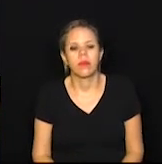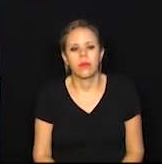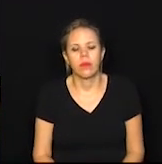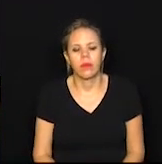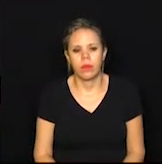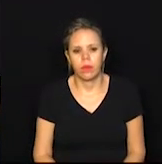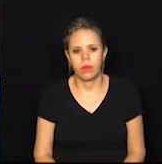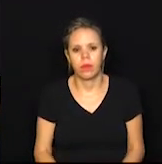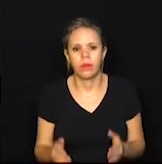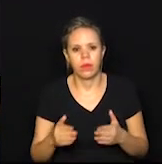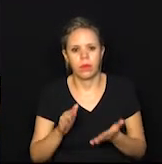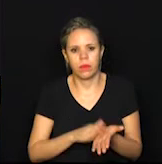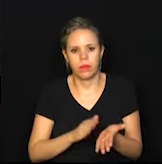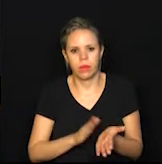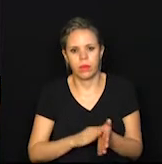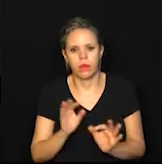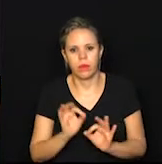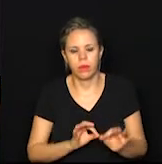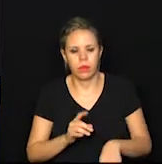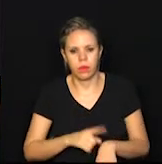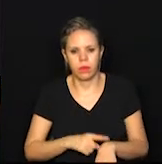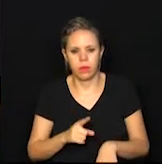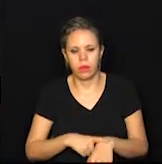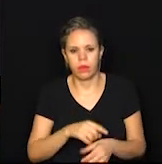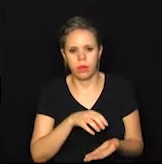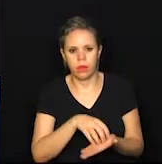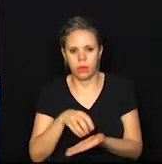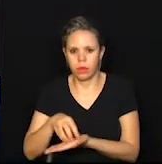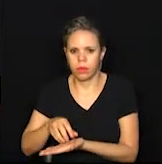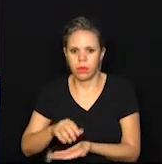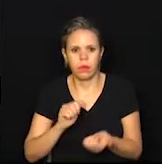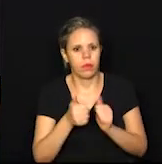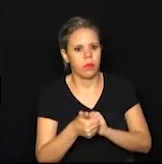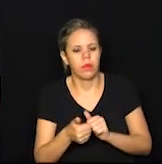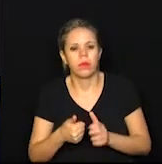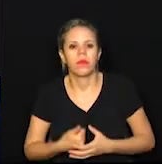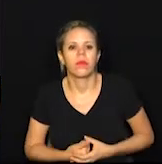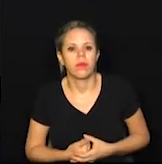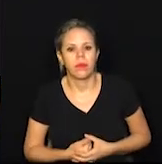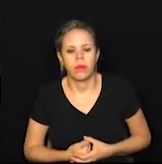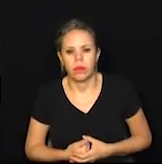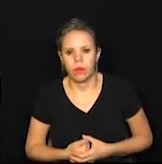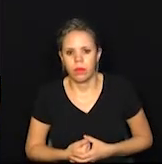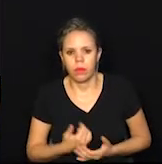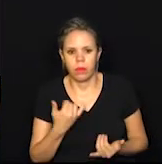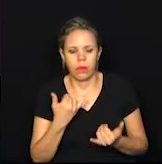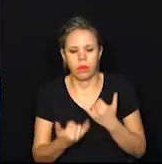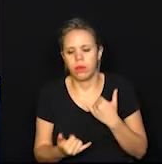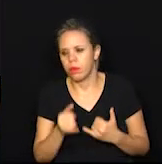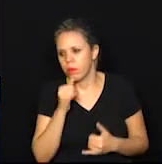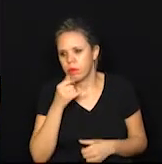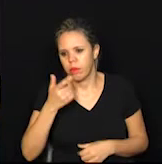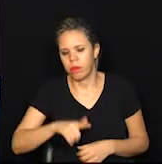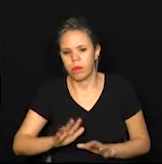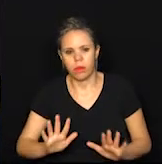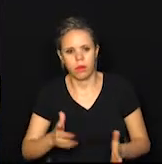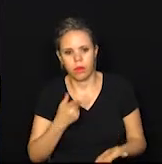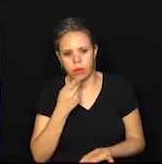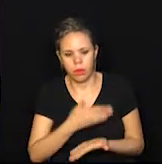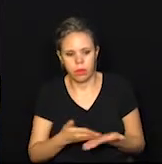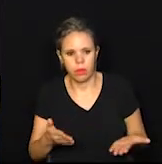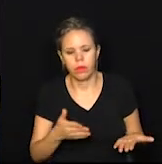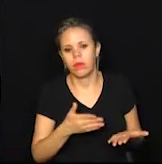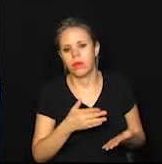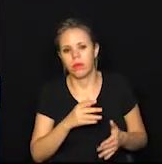das nossas propostas é ajustar o horário dos centros esportivos. Isso aí parece uma dicotomia, como eu falei no começo, nossas praças